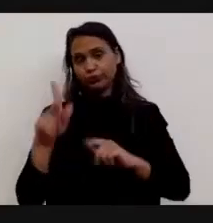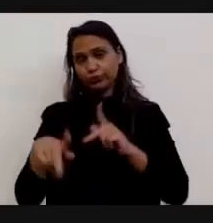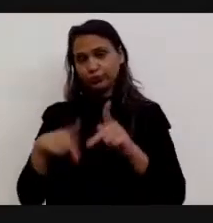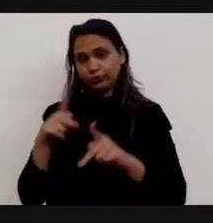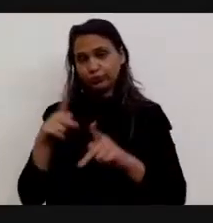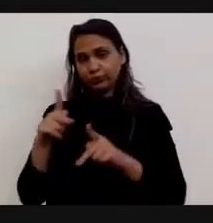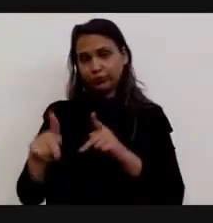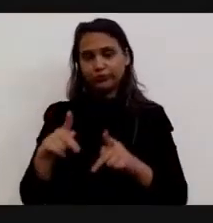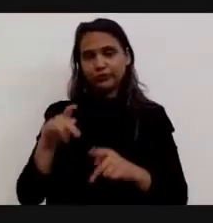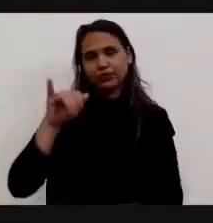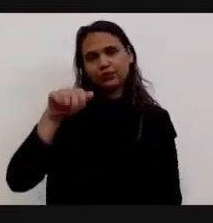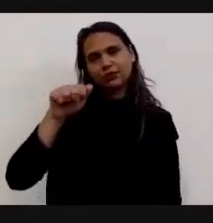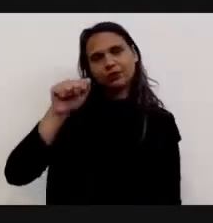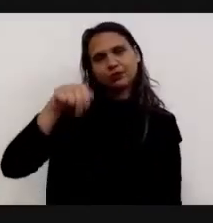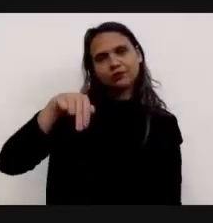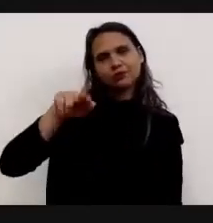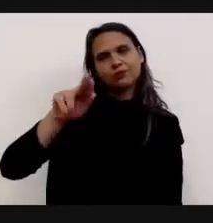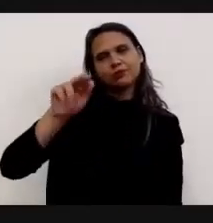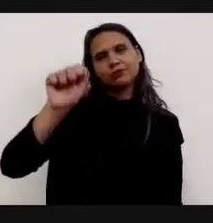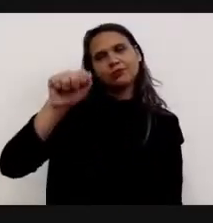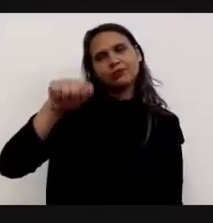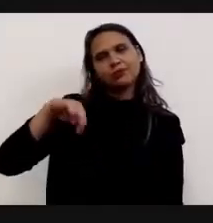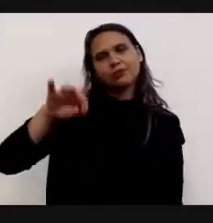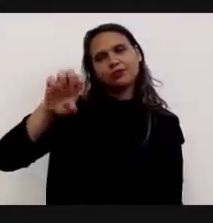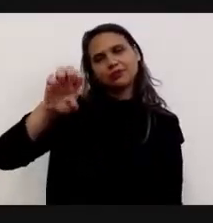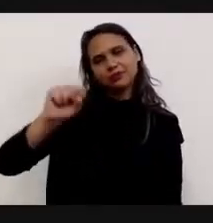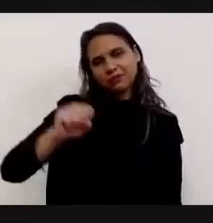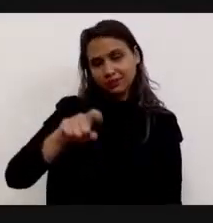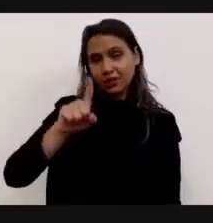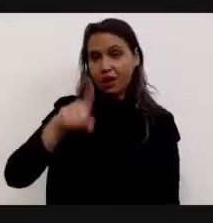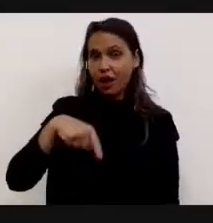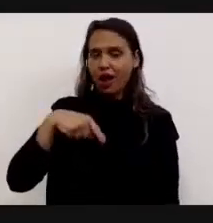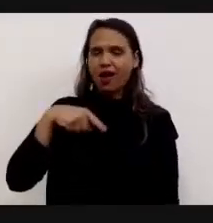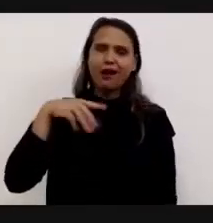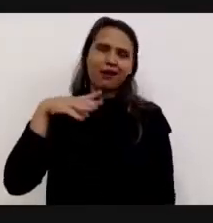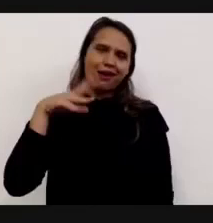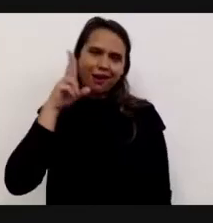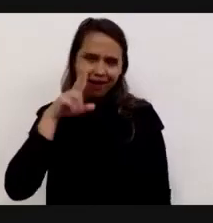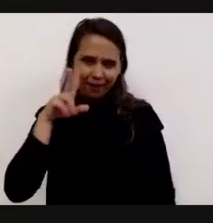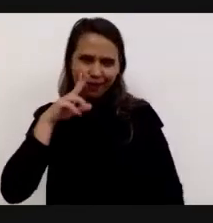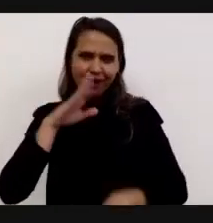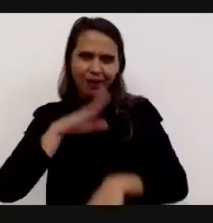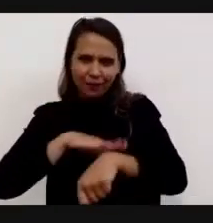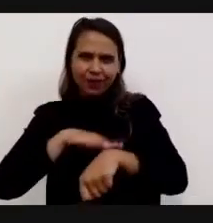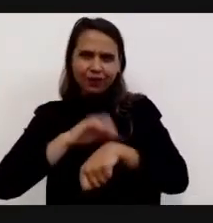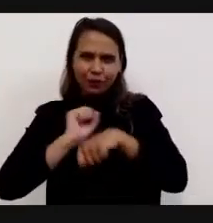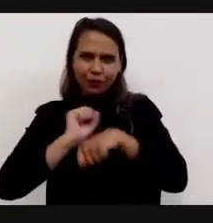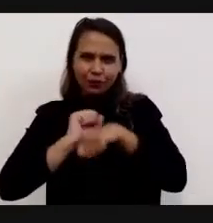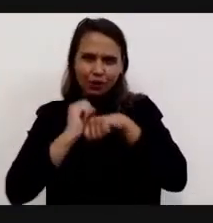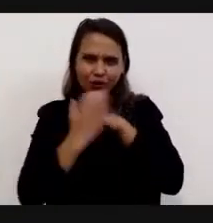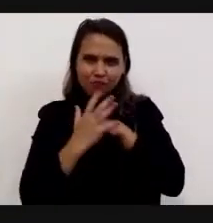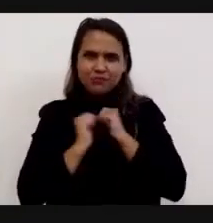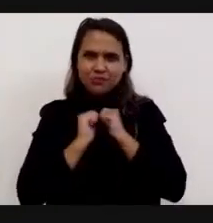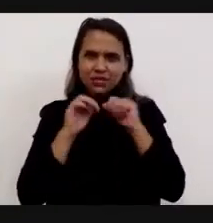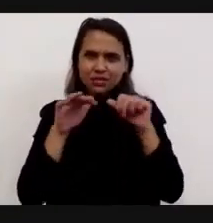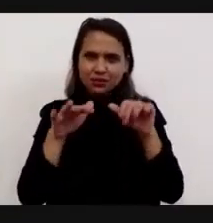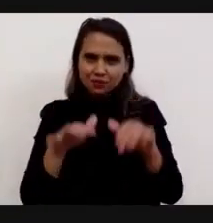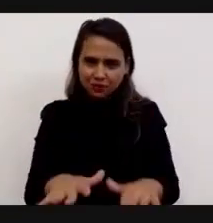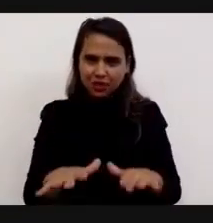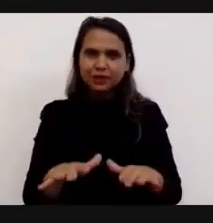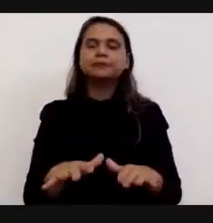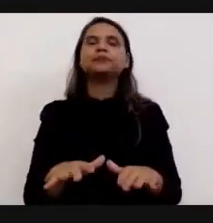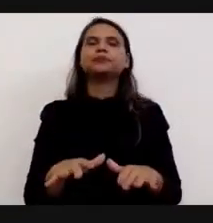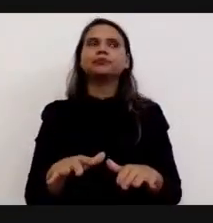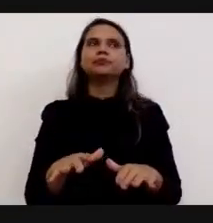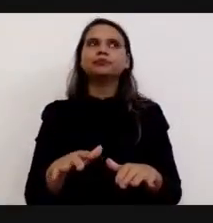Yanomamis, aquele drama que se viu durante a pandemia. Então, o ministro Luiz Barroso, através da provocação de